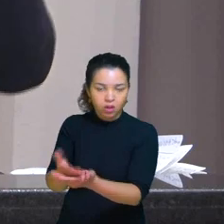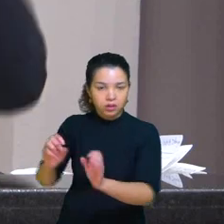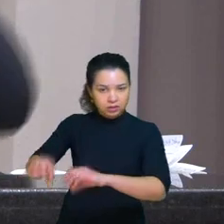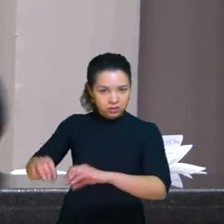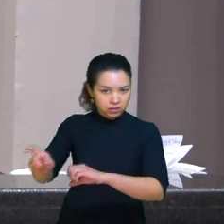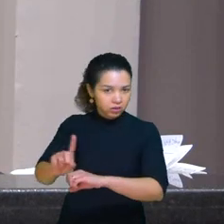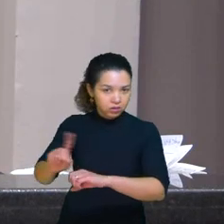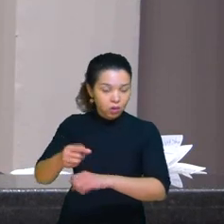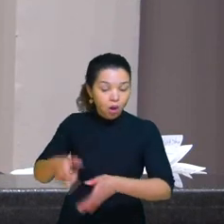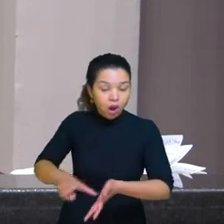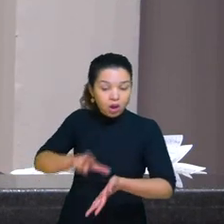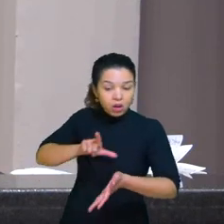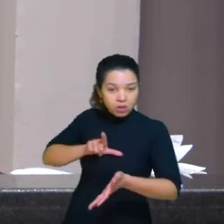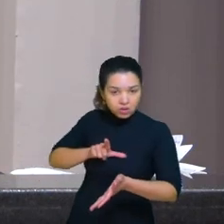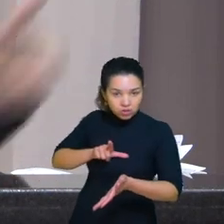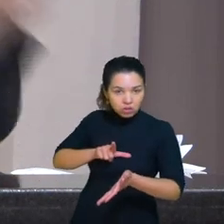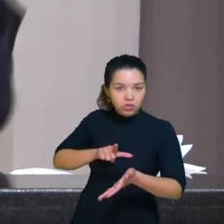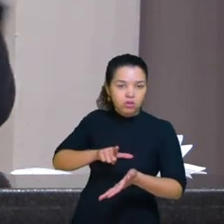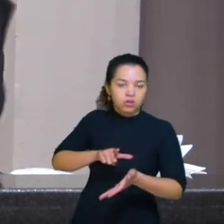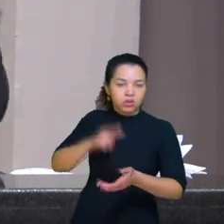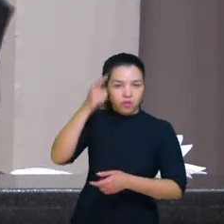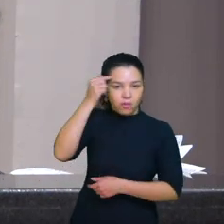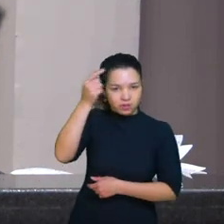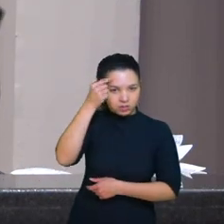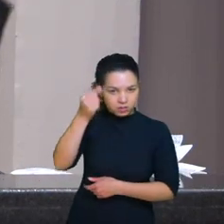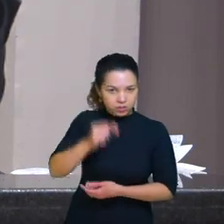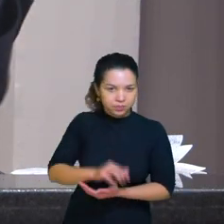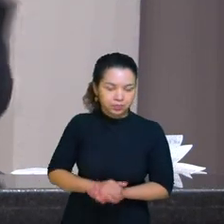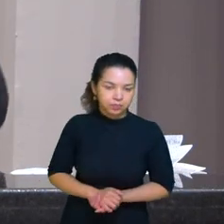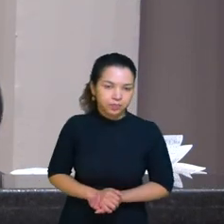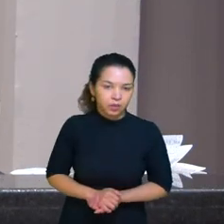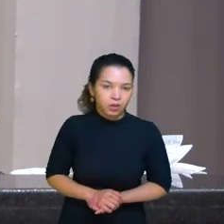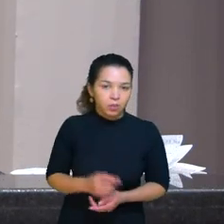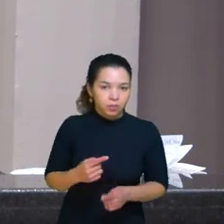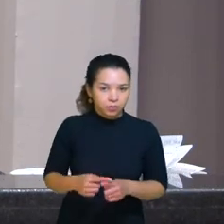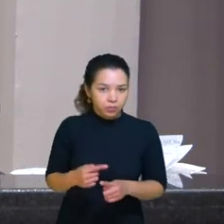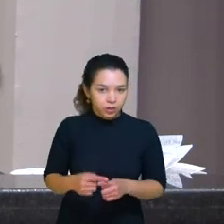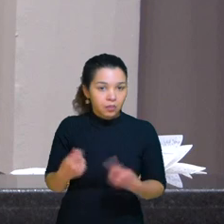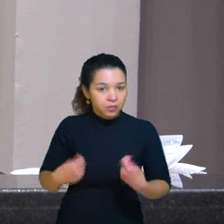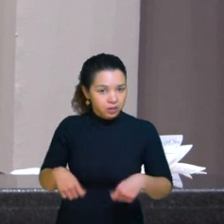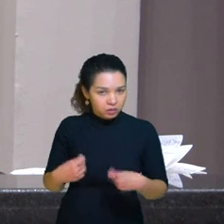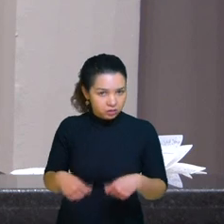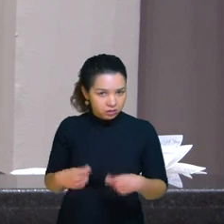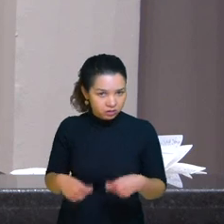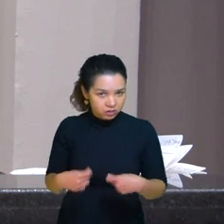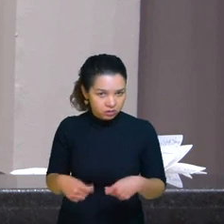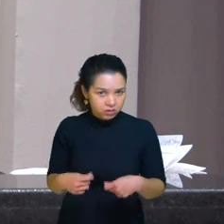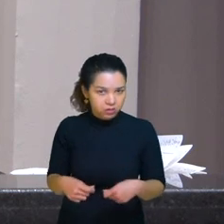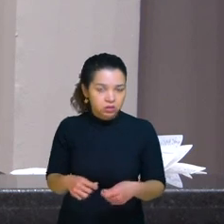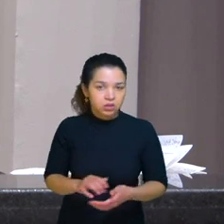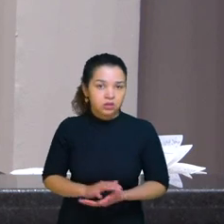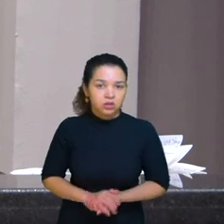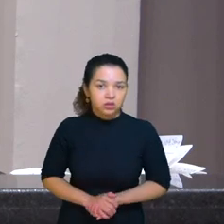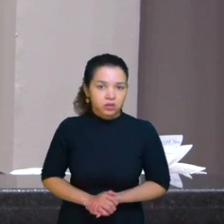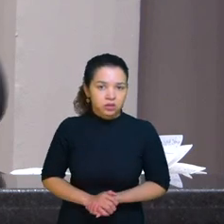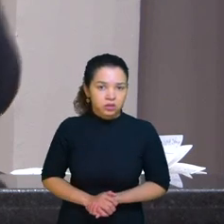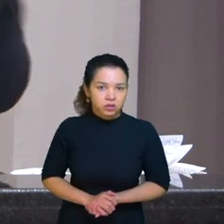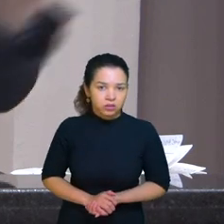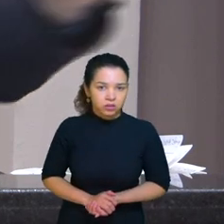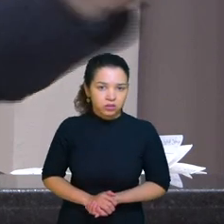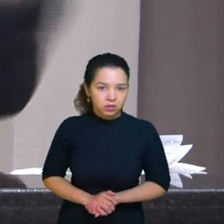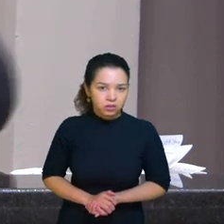humildade epistemológica lógica porque não se faz interdisciplinaridade sem humildade não se faz